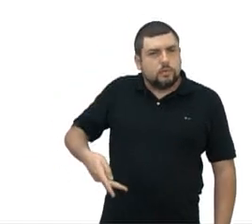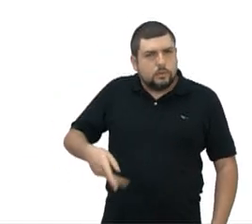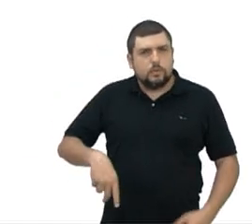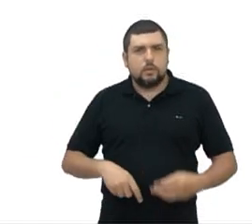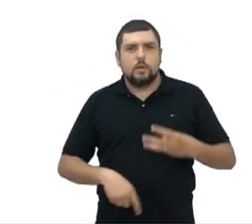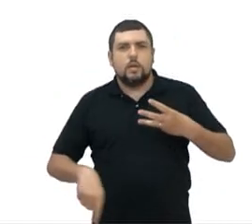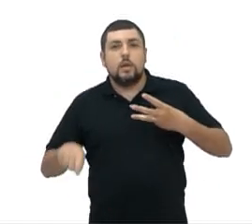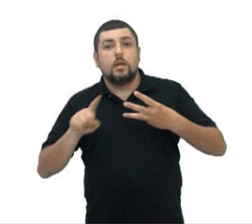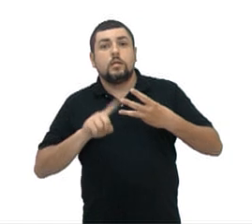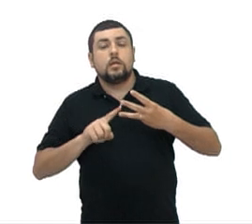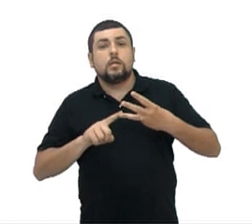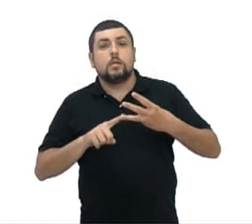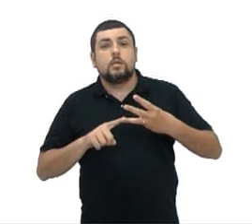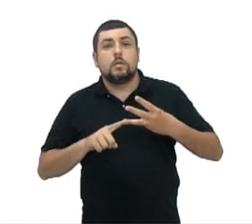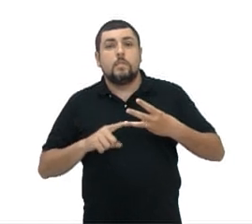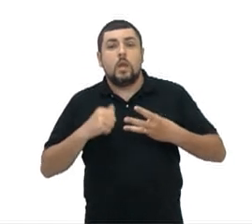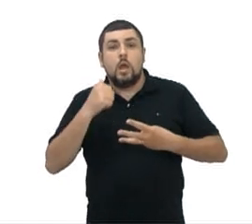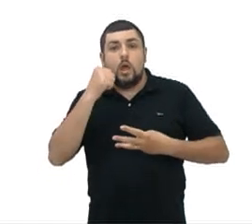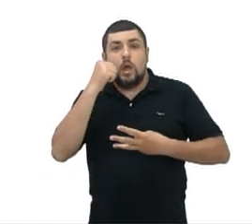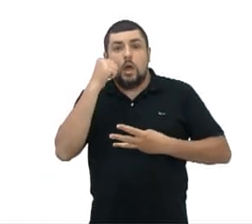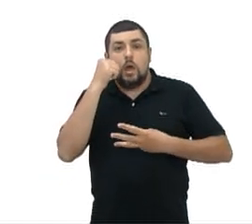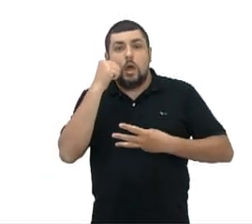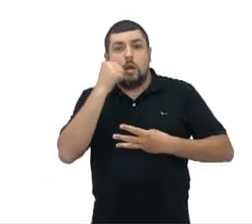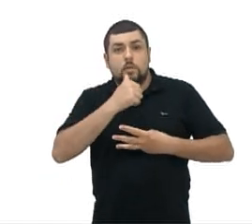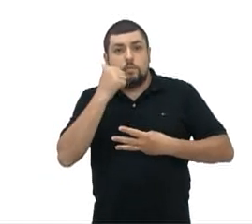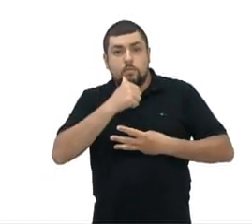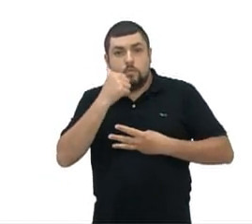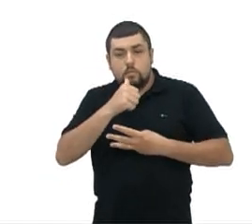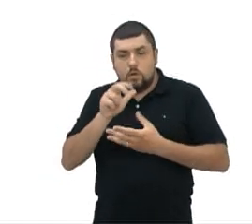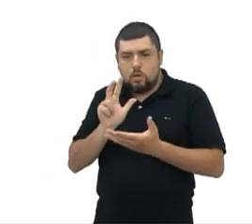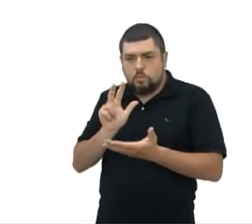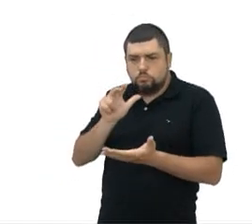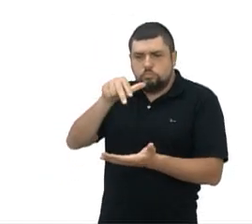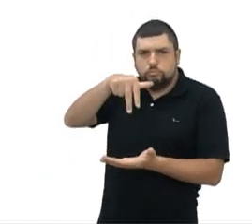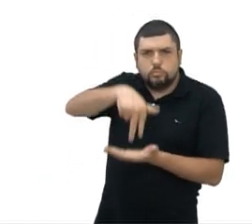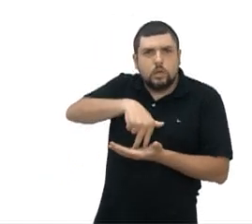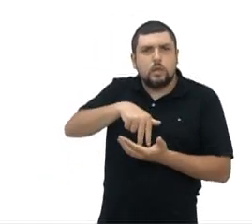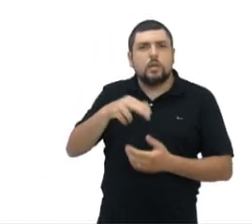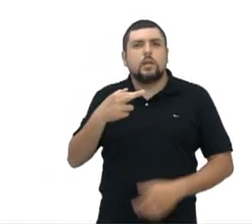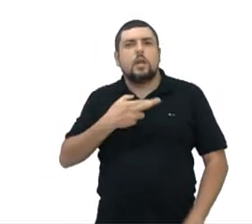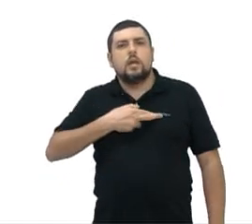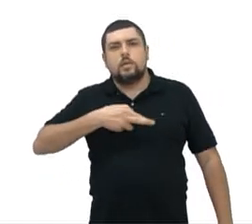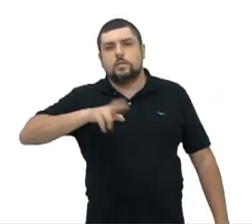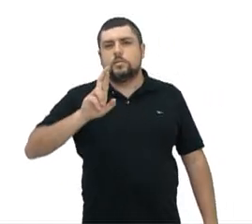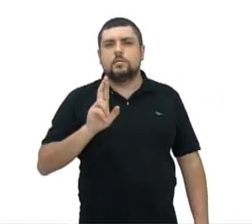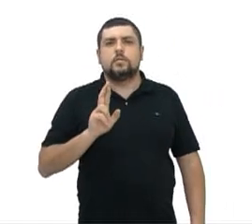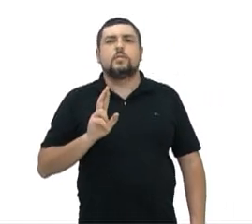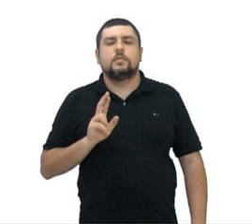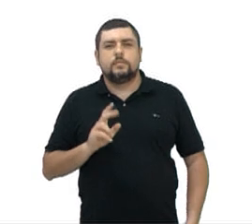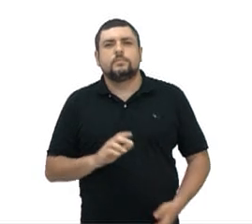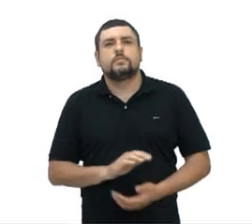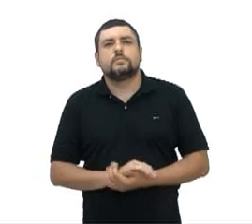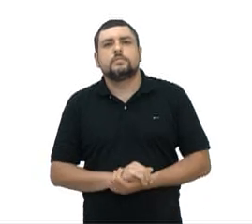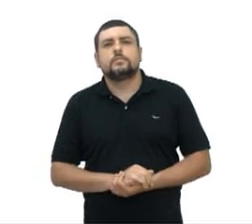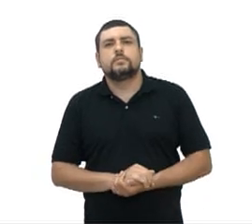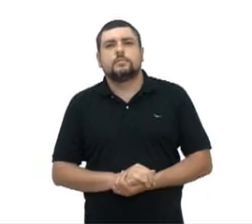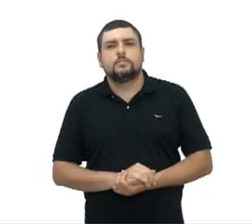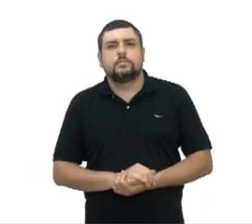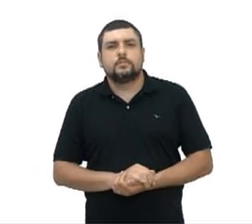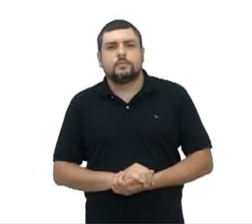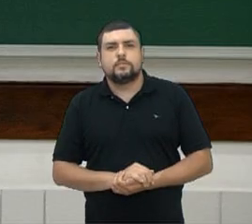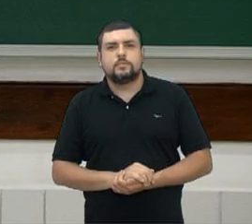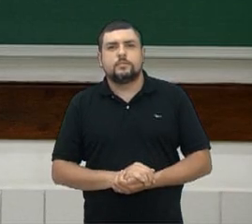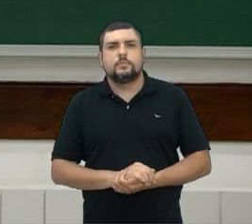ali com o papel feminino na religião agora. Nós falamos das Candaces, vou falar um pouquinho mais sobre elas e fecho ali com o papel feminino